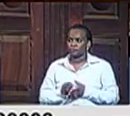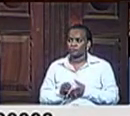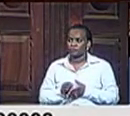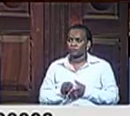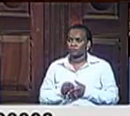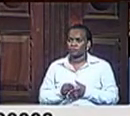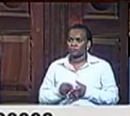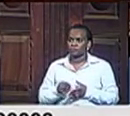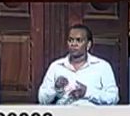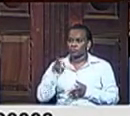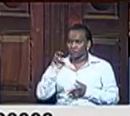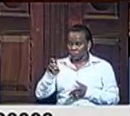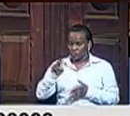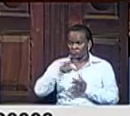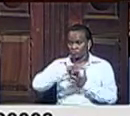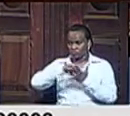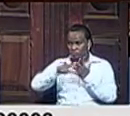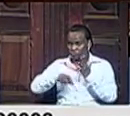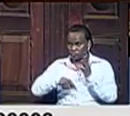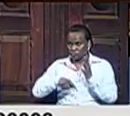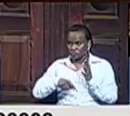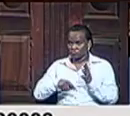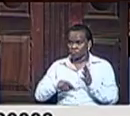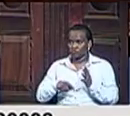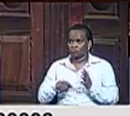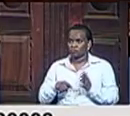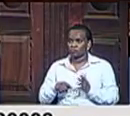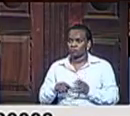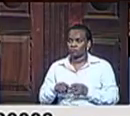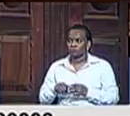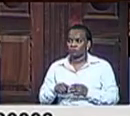Das 5 figuras